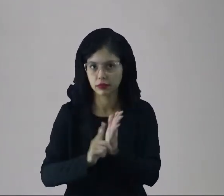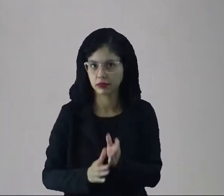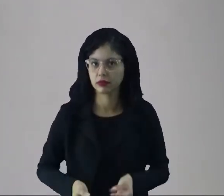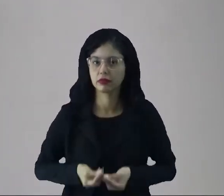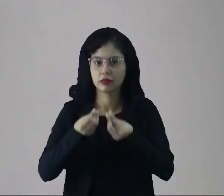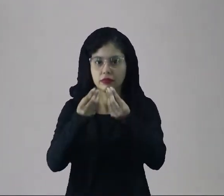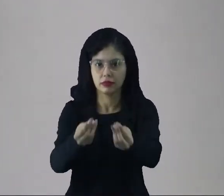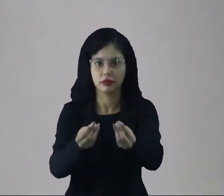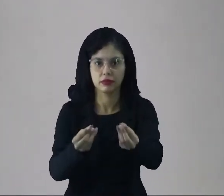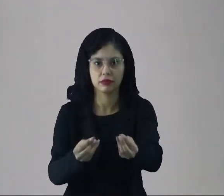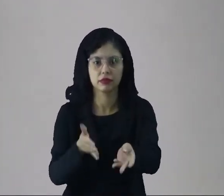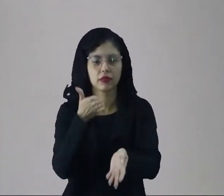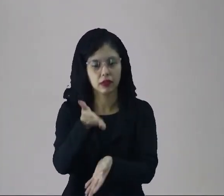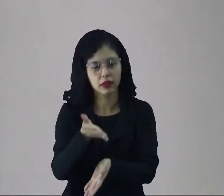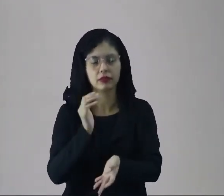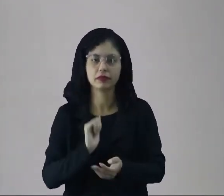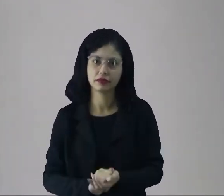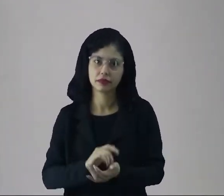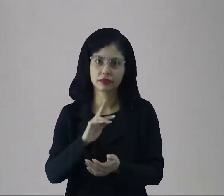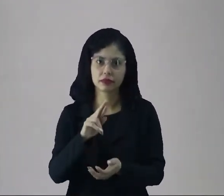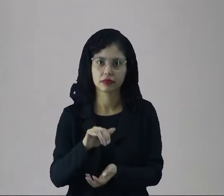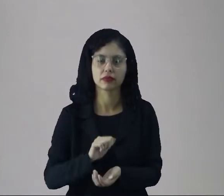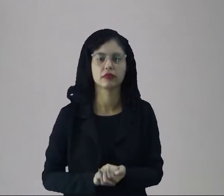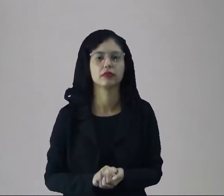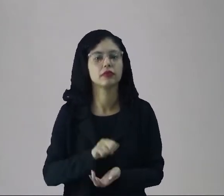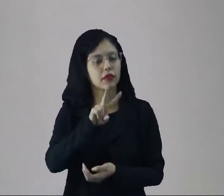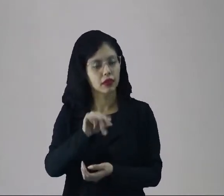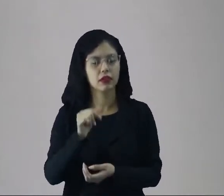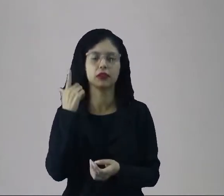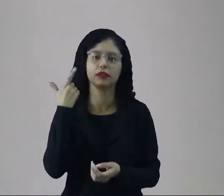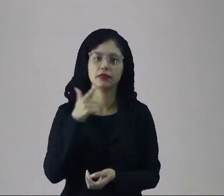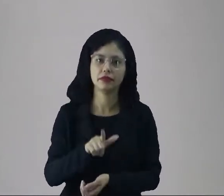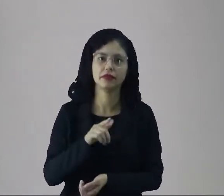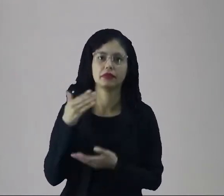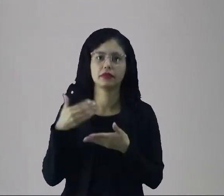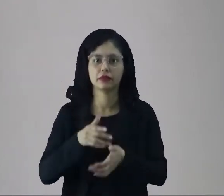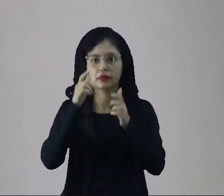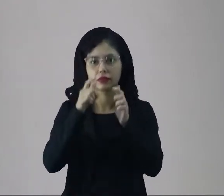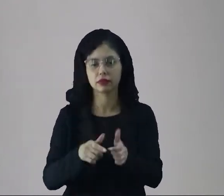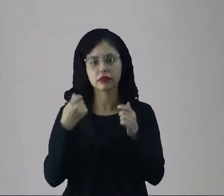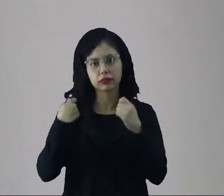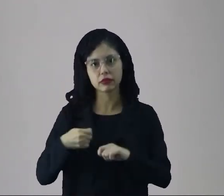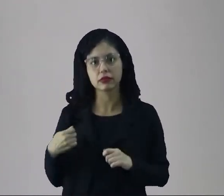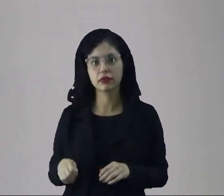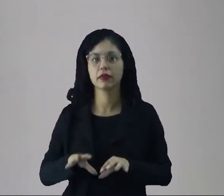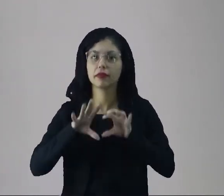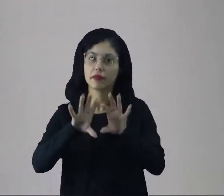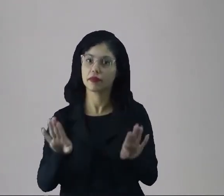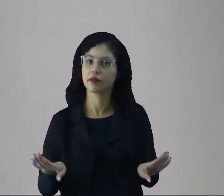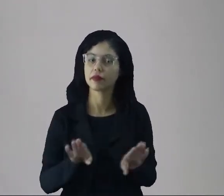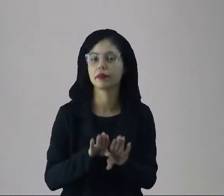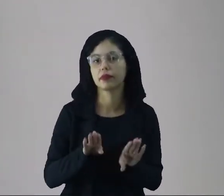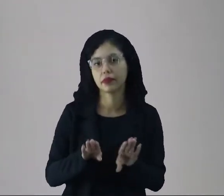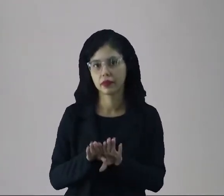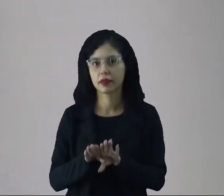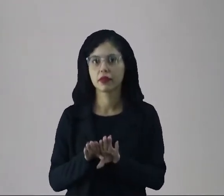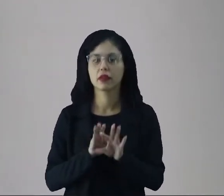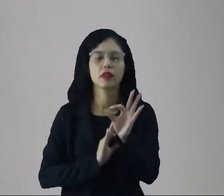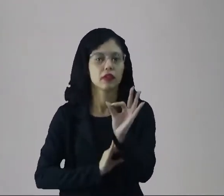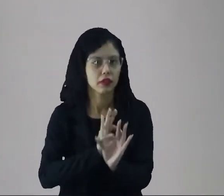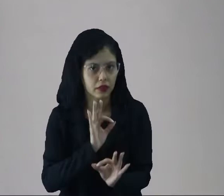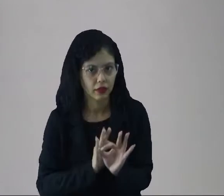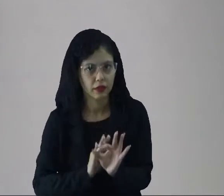papel, tá aí, tu segue esse croquis aqui que você vai chegar no local que eu preciso. Então é também um